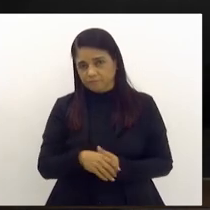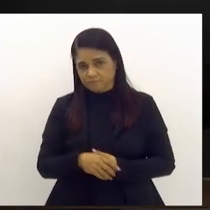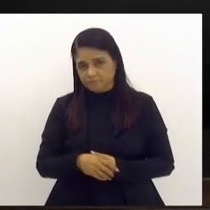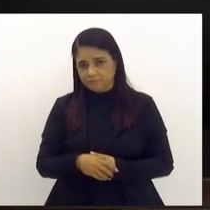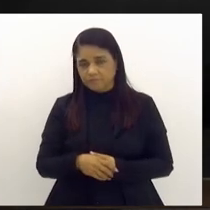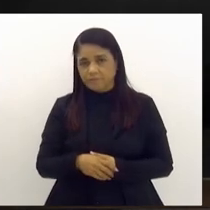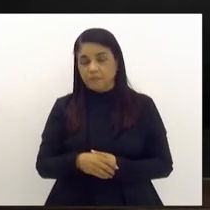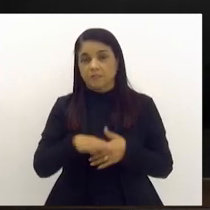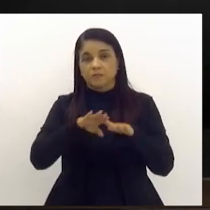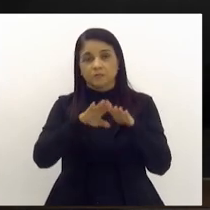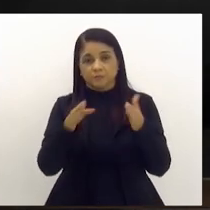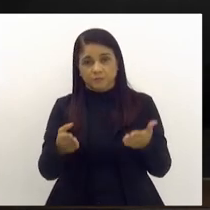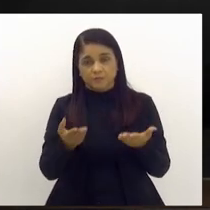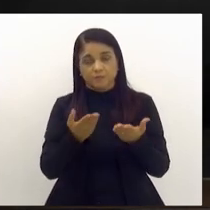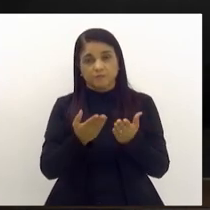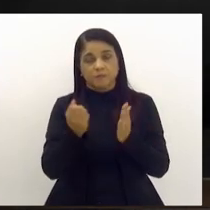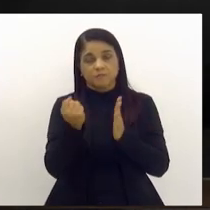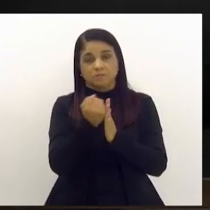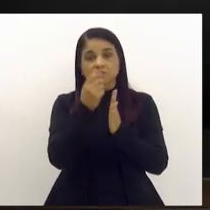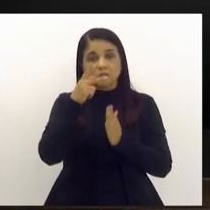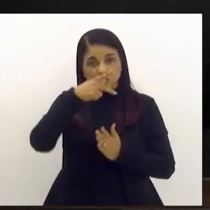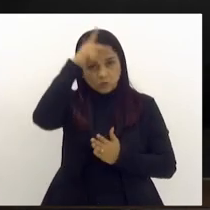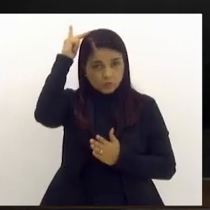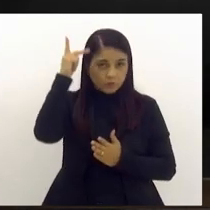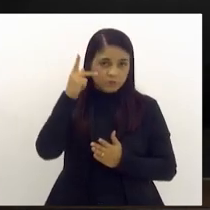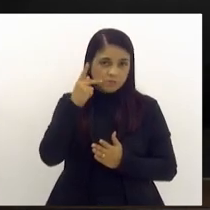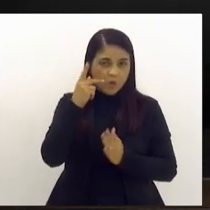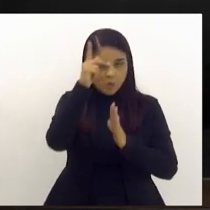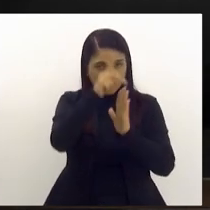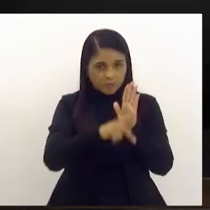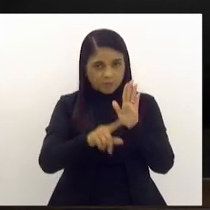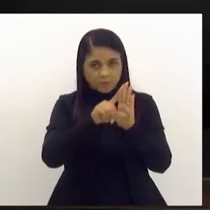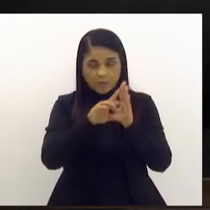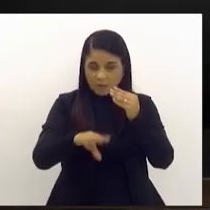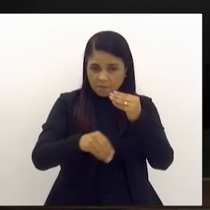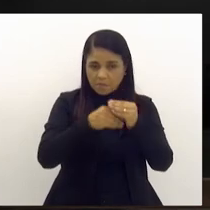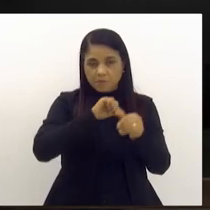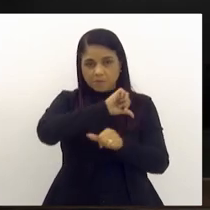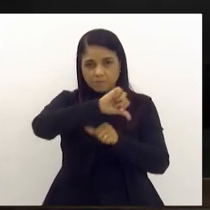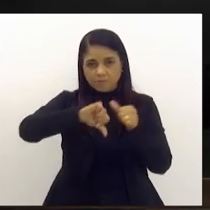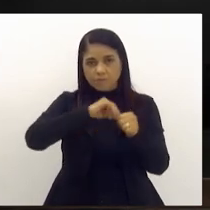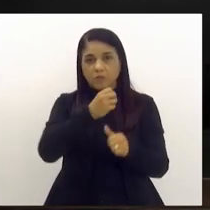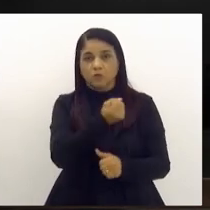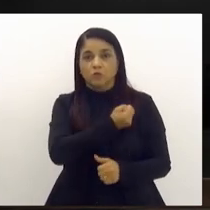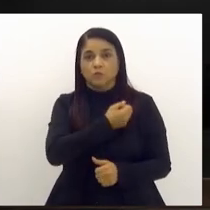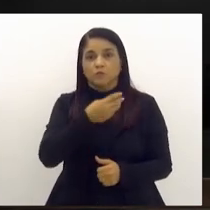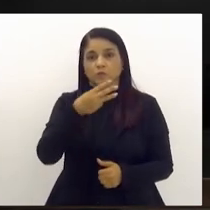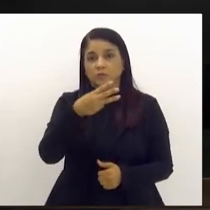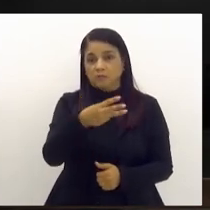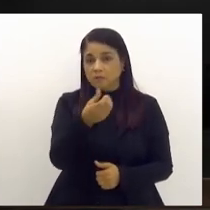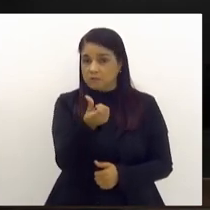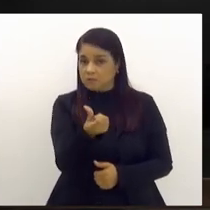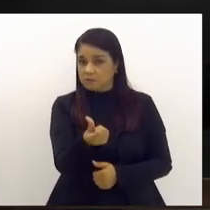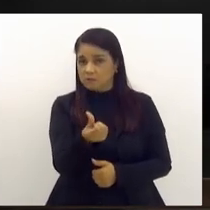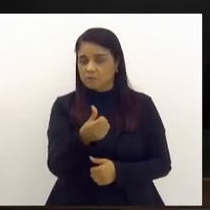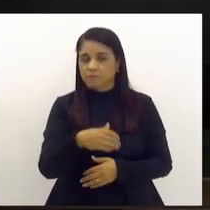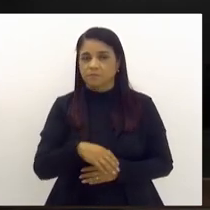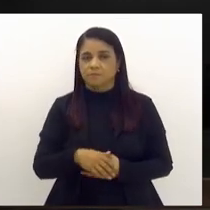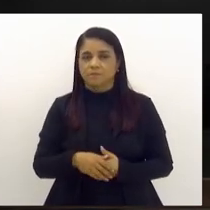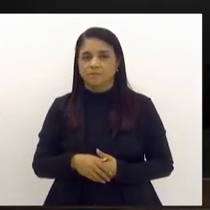Há sobre a mesa o destaque do deputado Luiz Paulo da aprovação da emenda modificativa número 36.